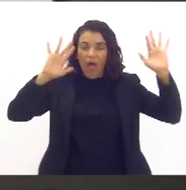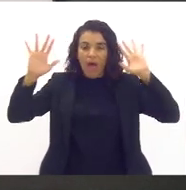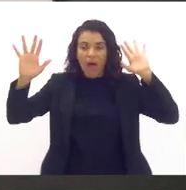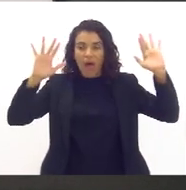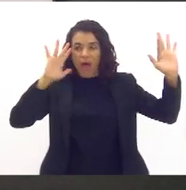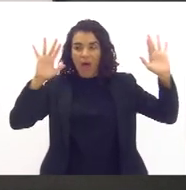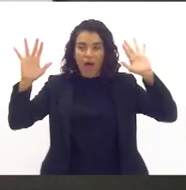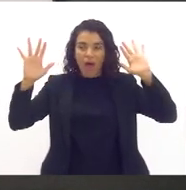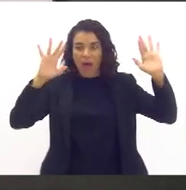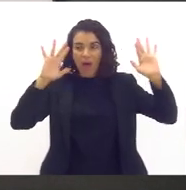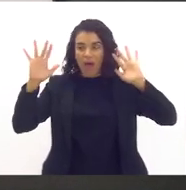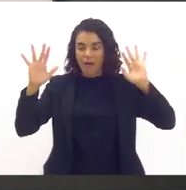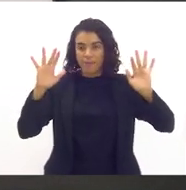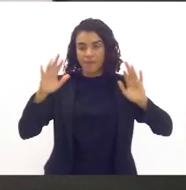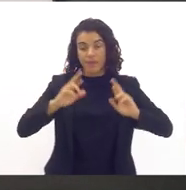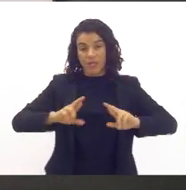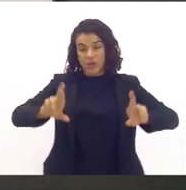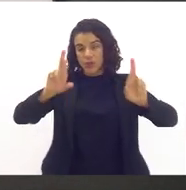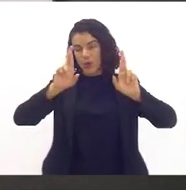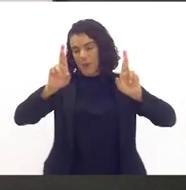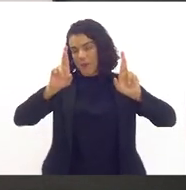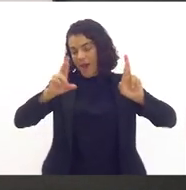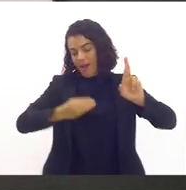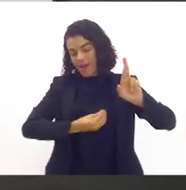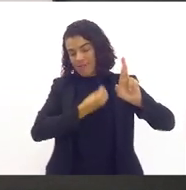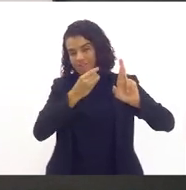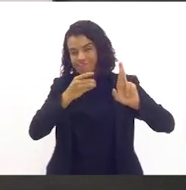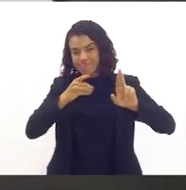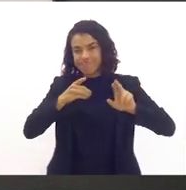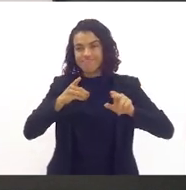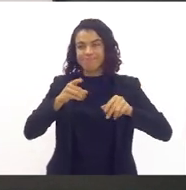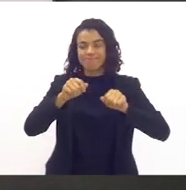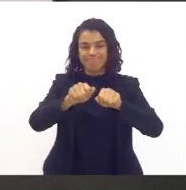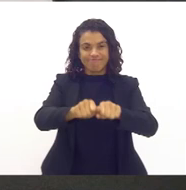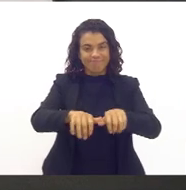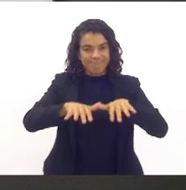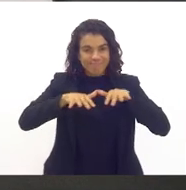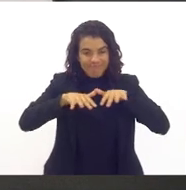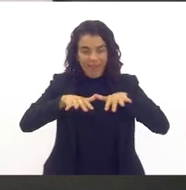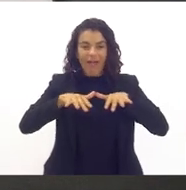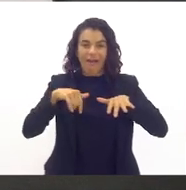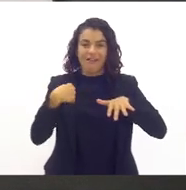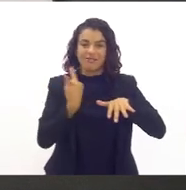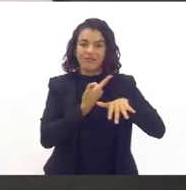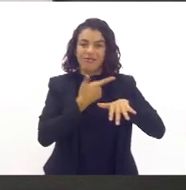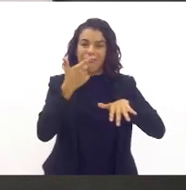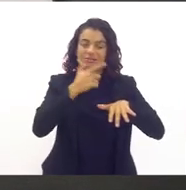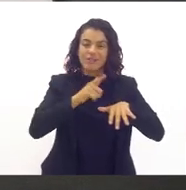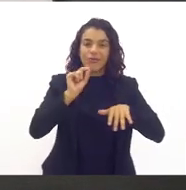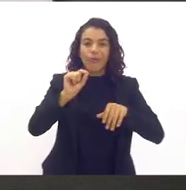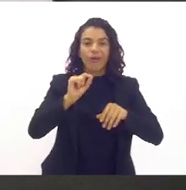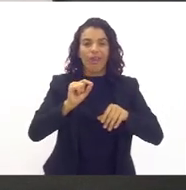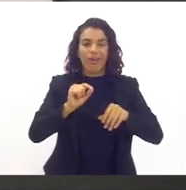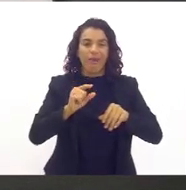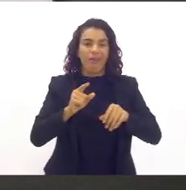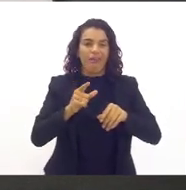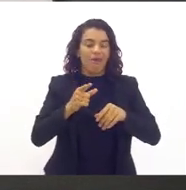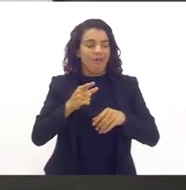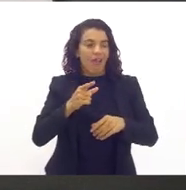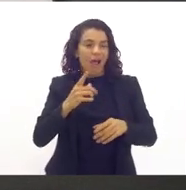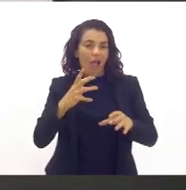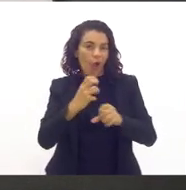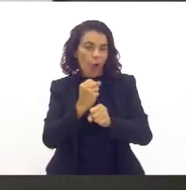um dia, espero estar ainda no Parlamento, a gente chegar ao orçamento impositivo total, porque